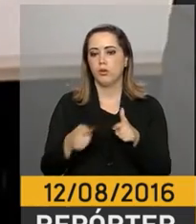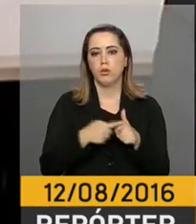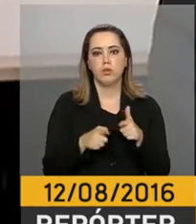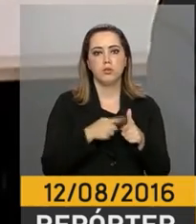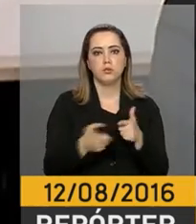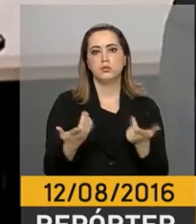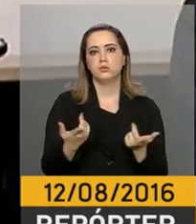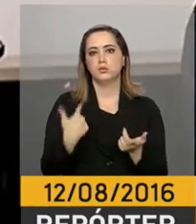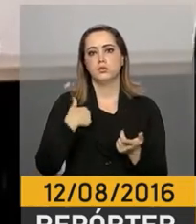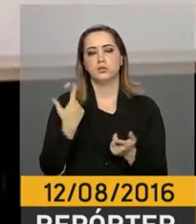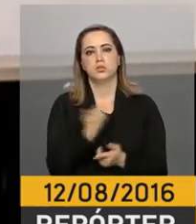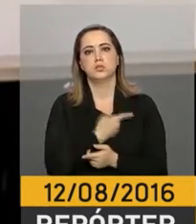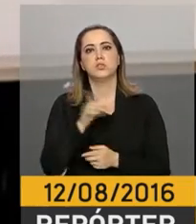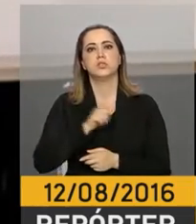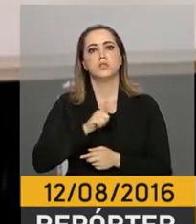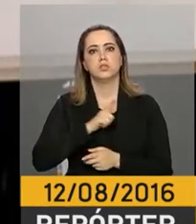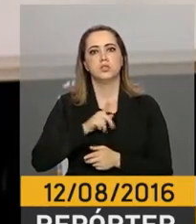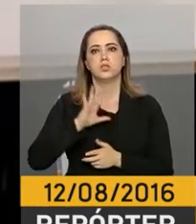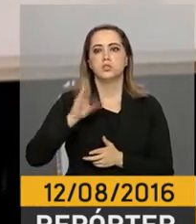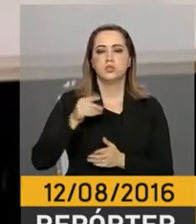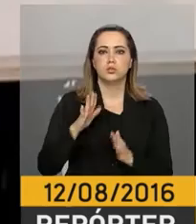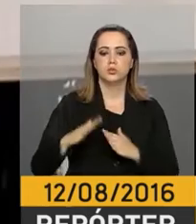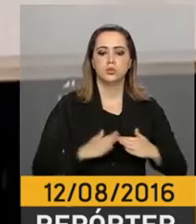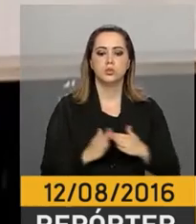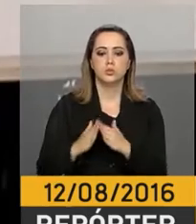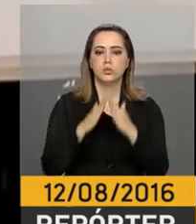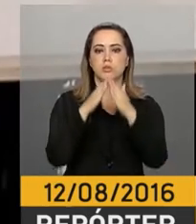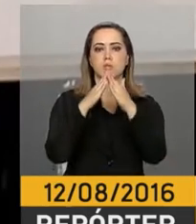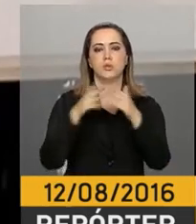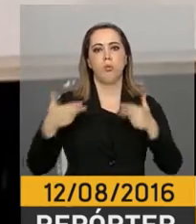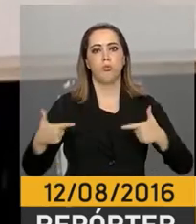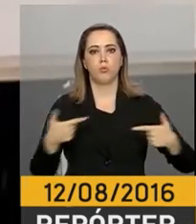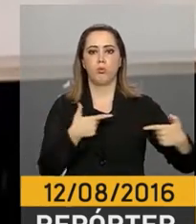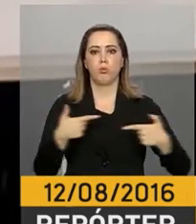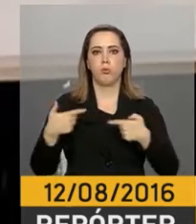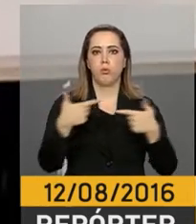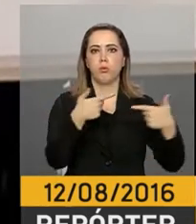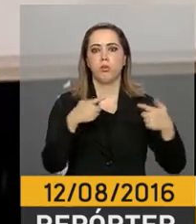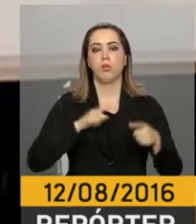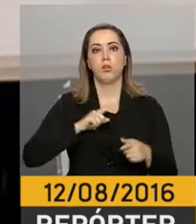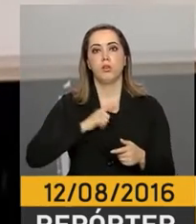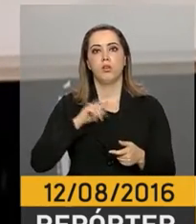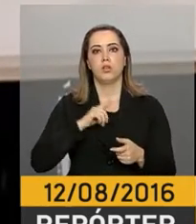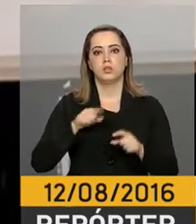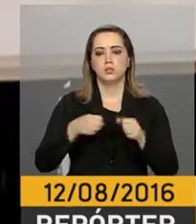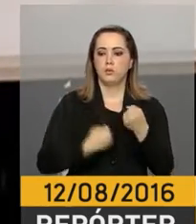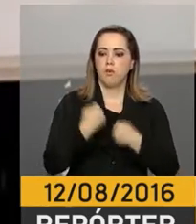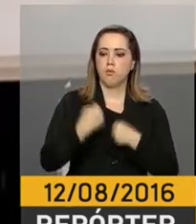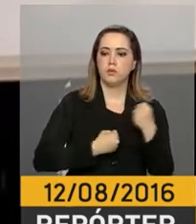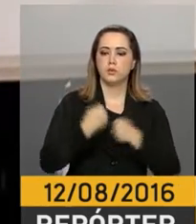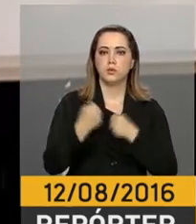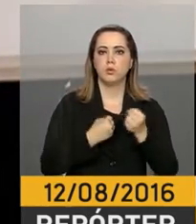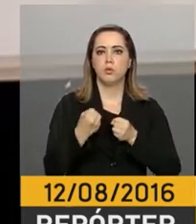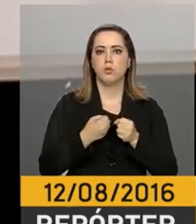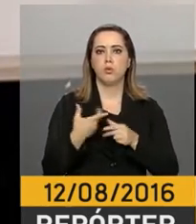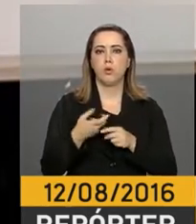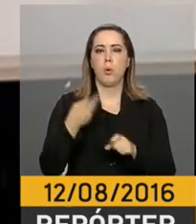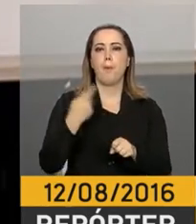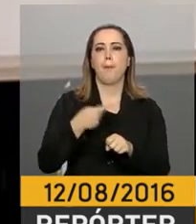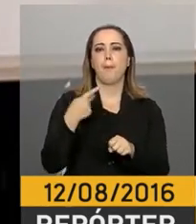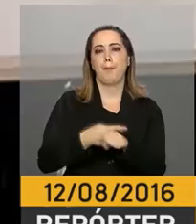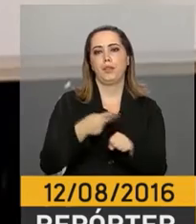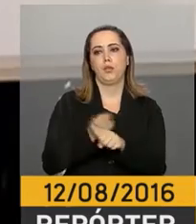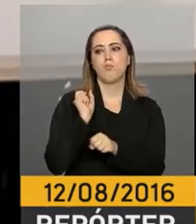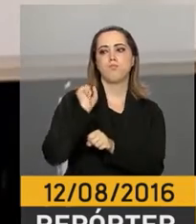que é um problema crítico há muito tempo, tem a semana inteira em tiroteio. Teve um ônibus da imprensa que foi apedrejado, hoje em Duque de Caxias, que não é na cidade, na Baixada